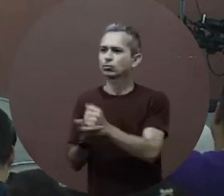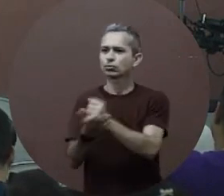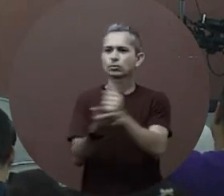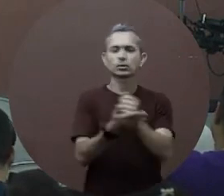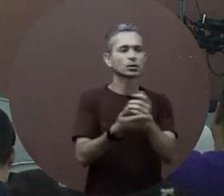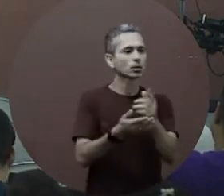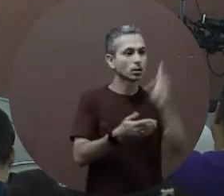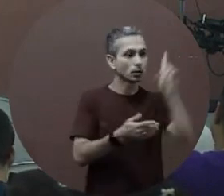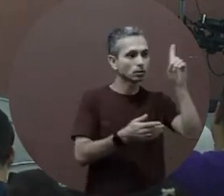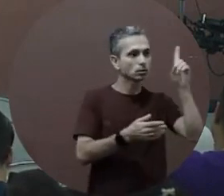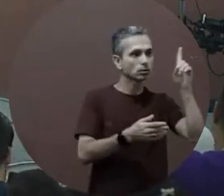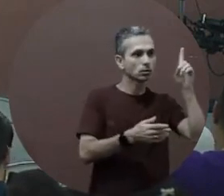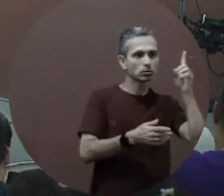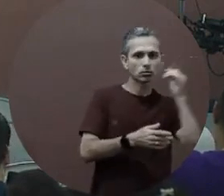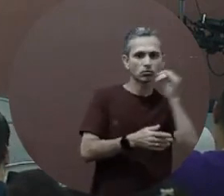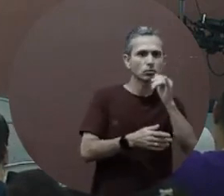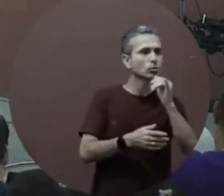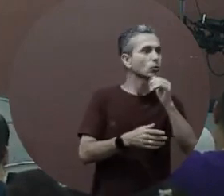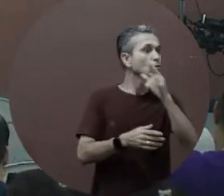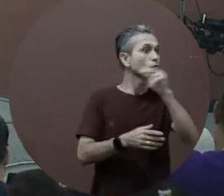o abandonarei.